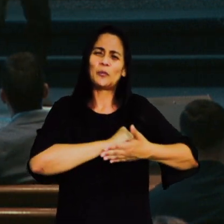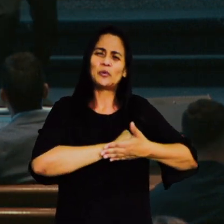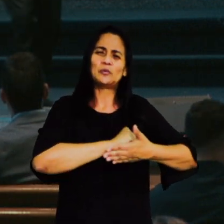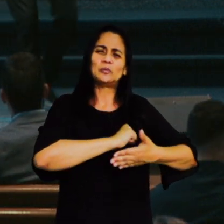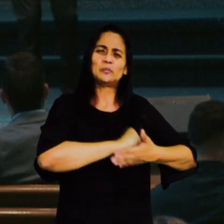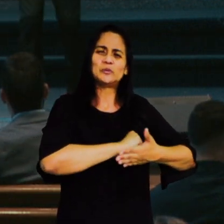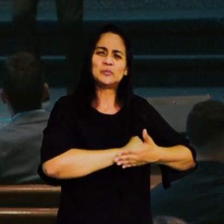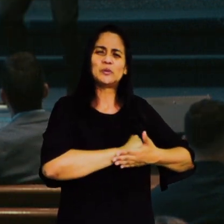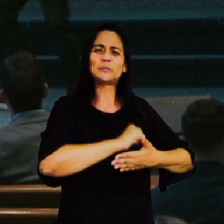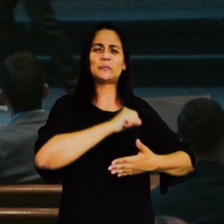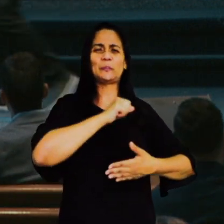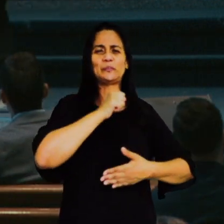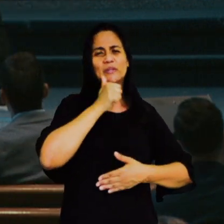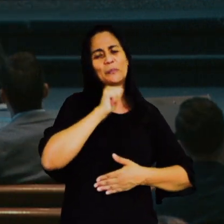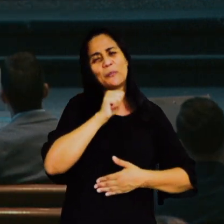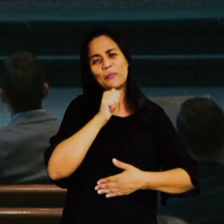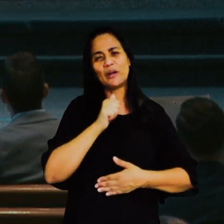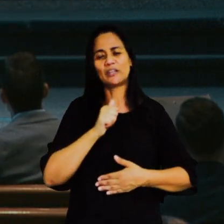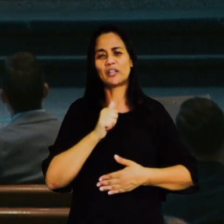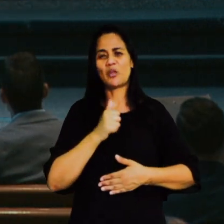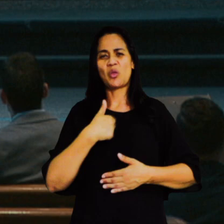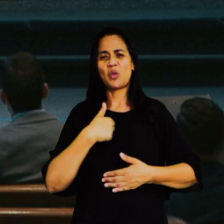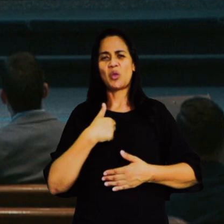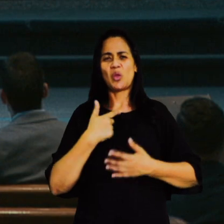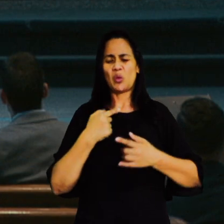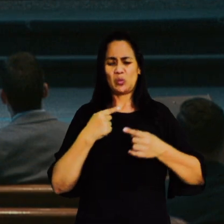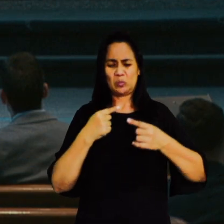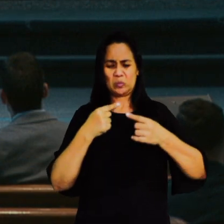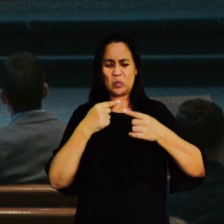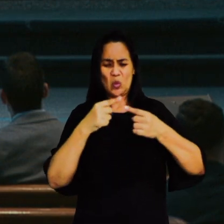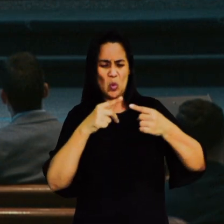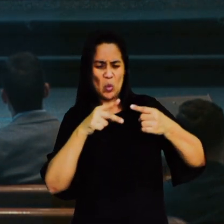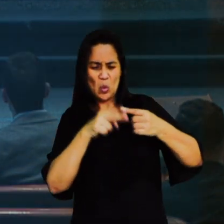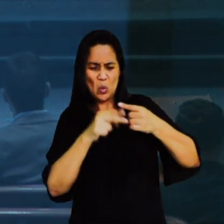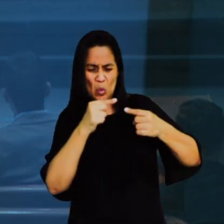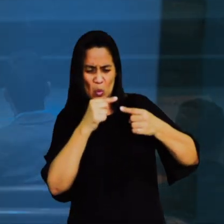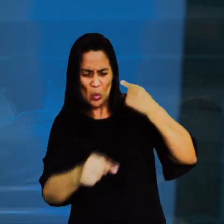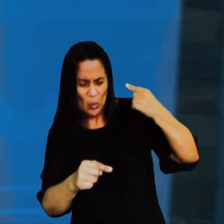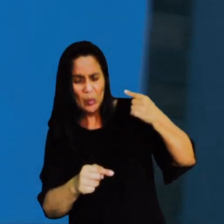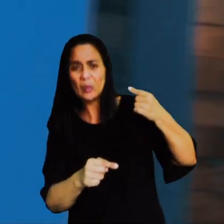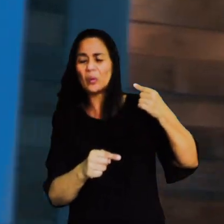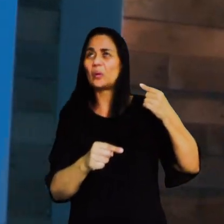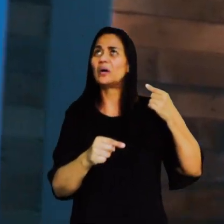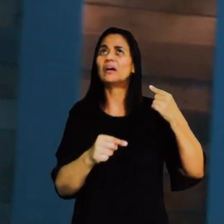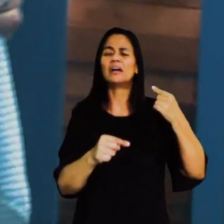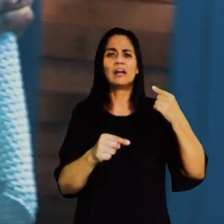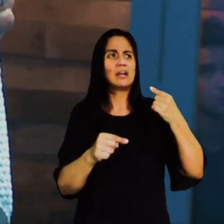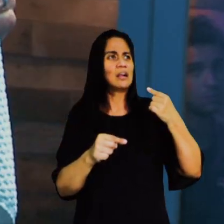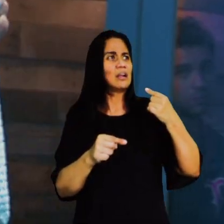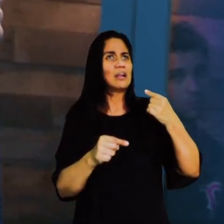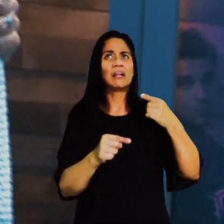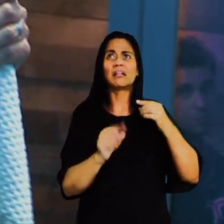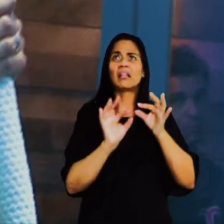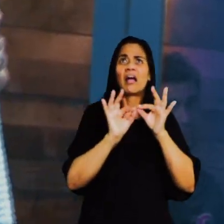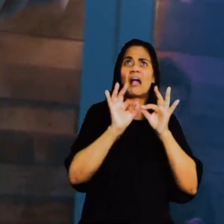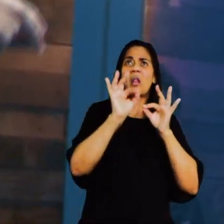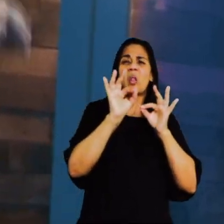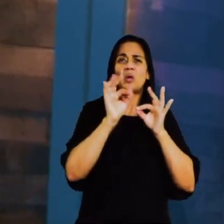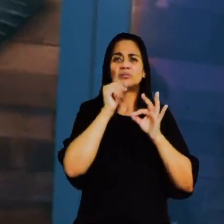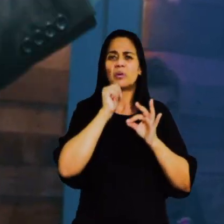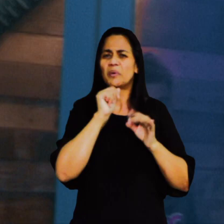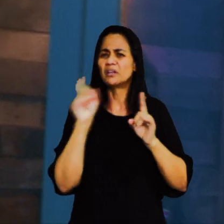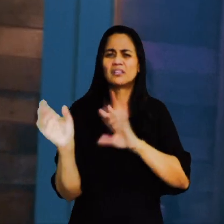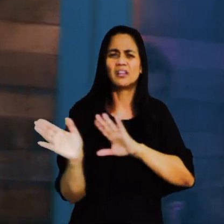posso cortar o cordão umbilical, espiritual e emocional com aquela pessoa que me